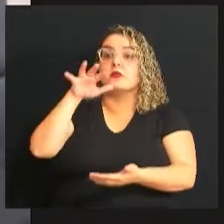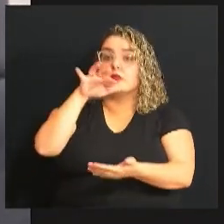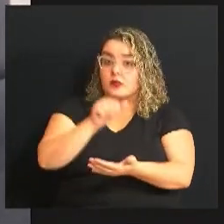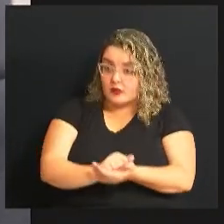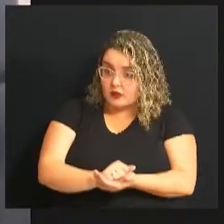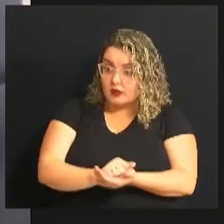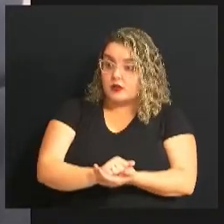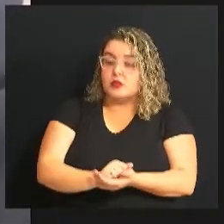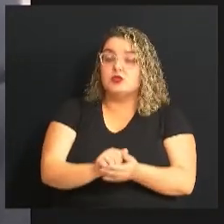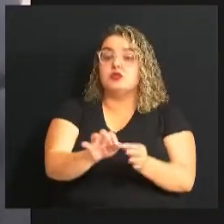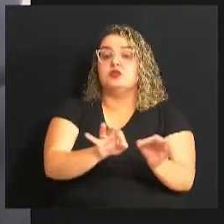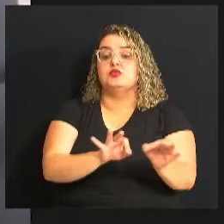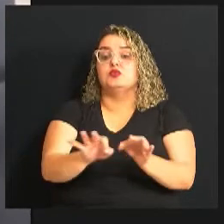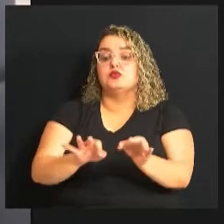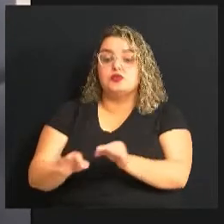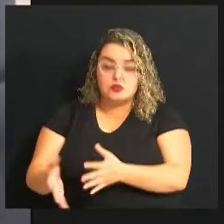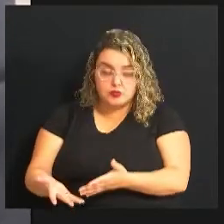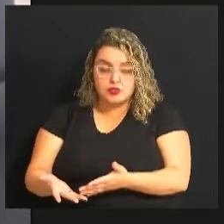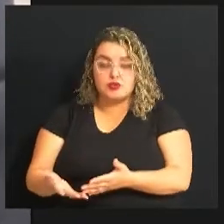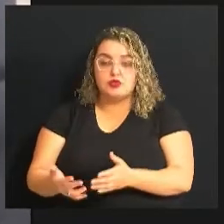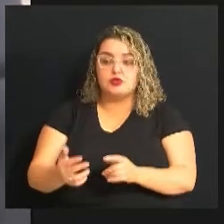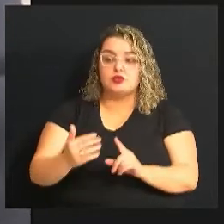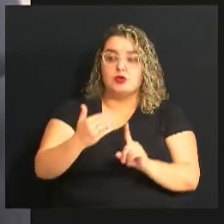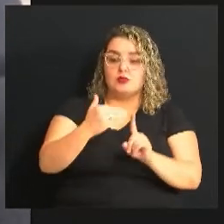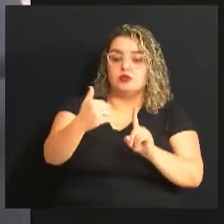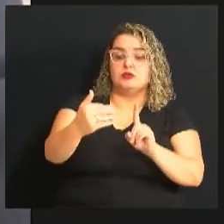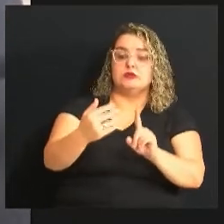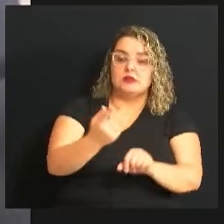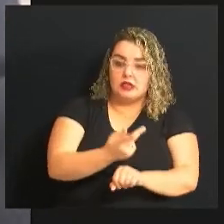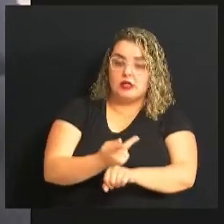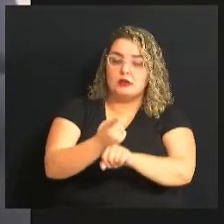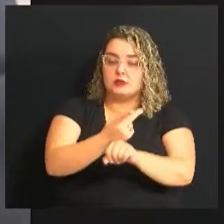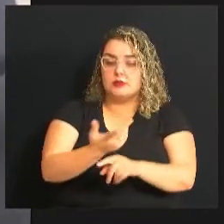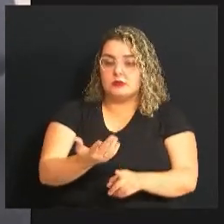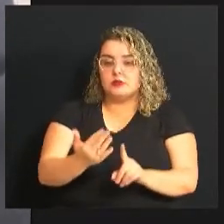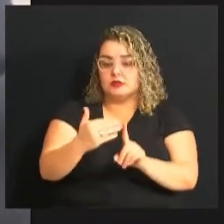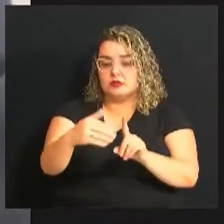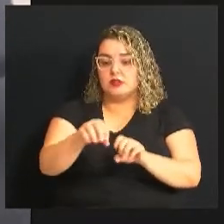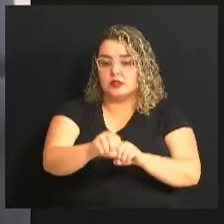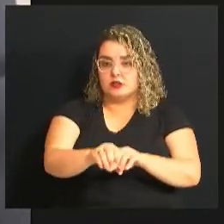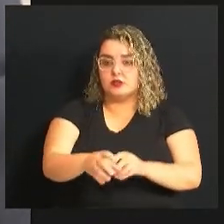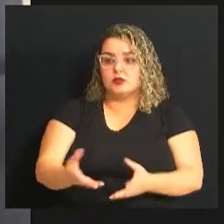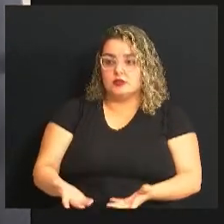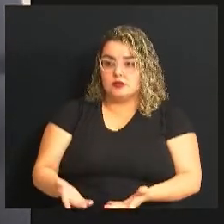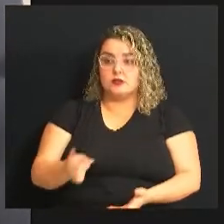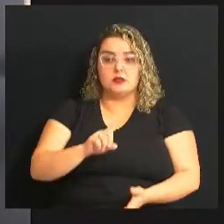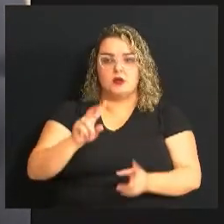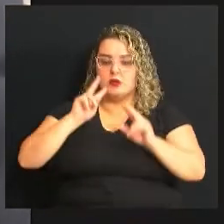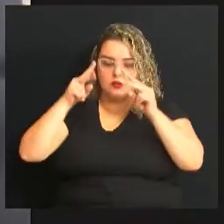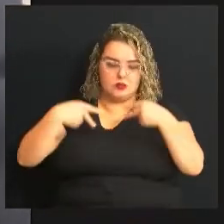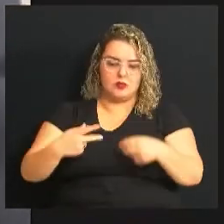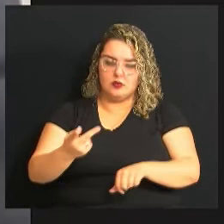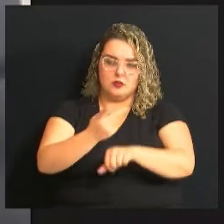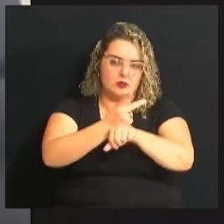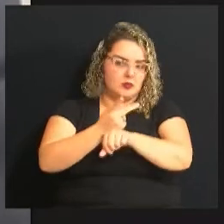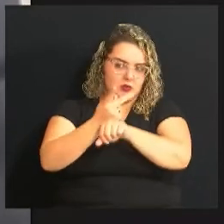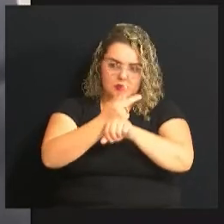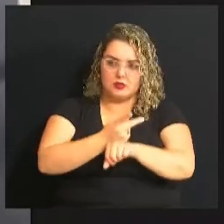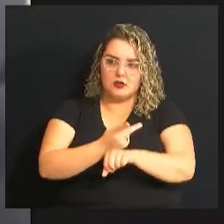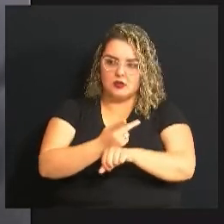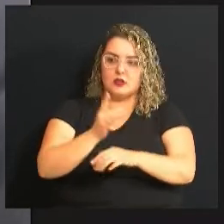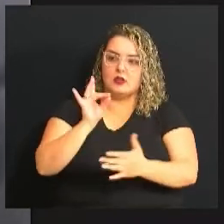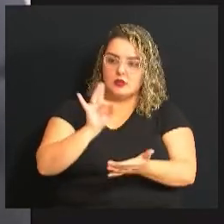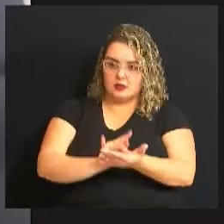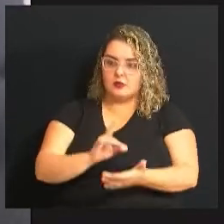seu projeto nesse Prêmio Destaque Educação. Não é só pelo reconhecimento, não é só pelo prêmio que realmente vai